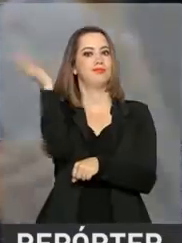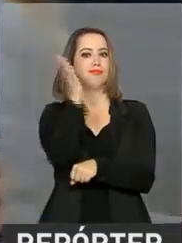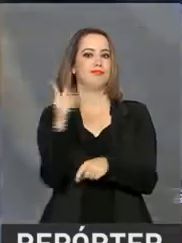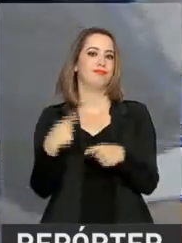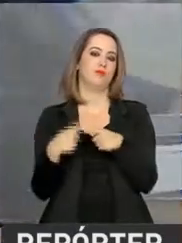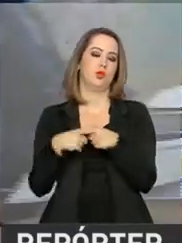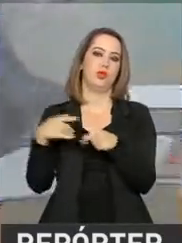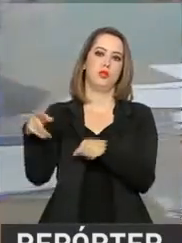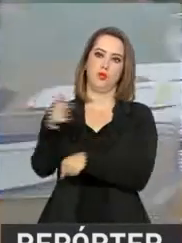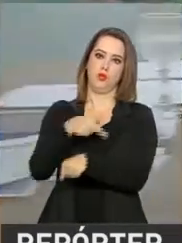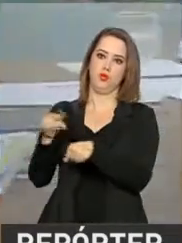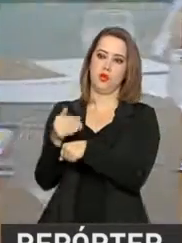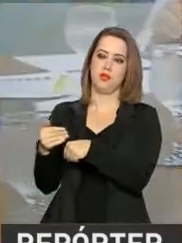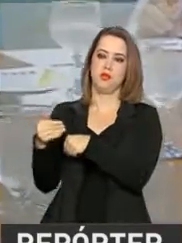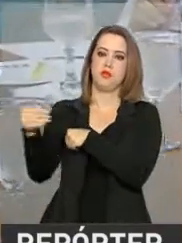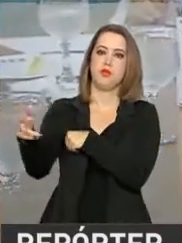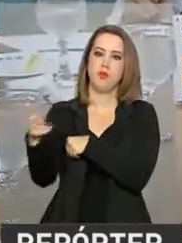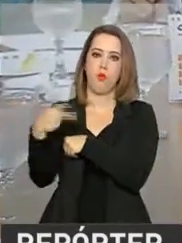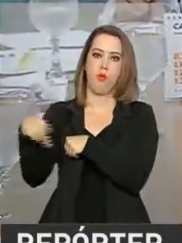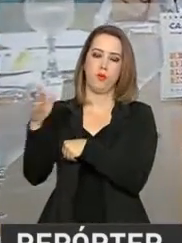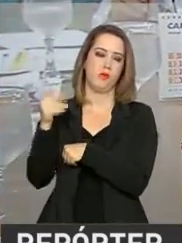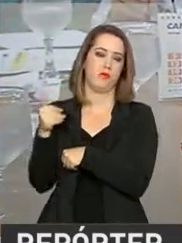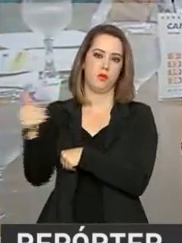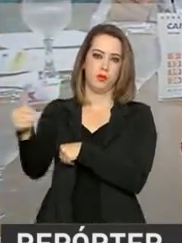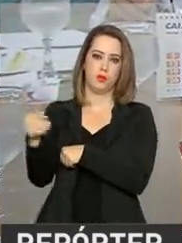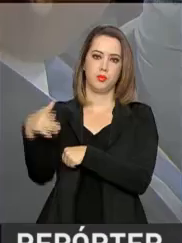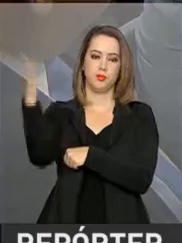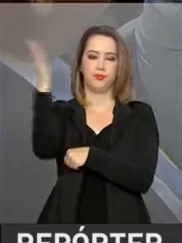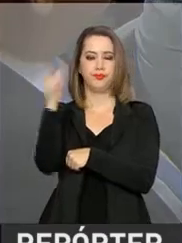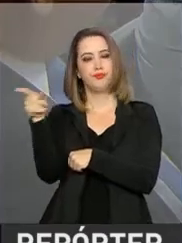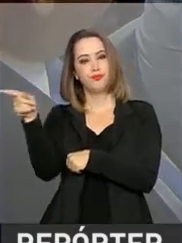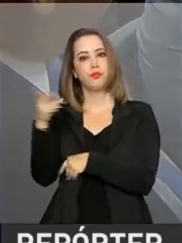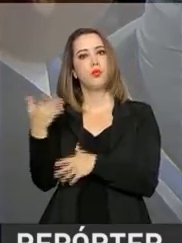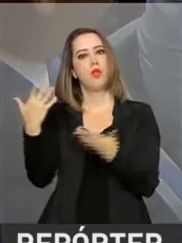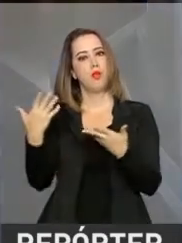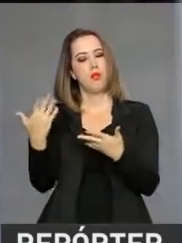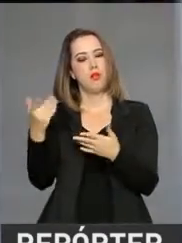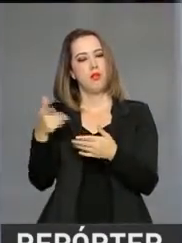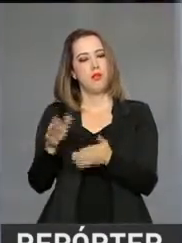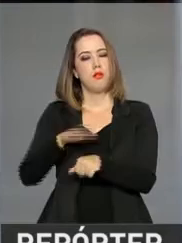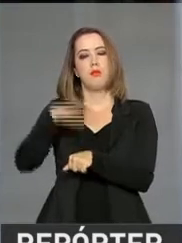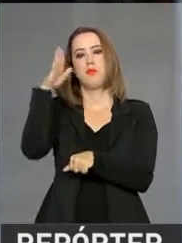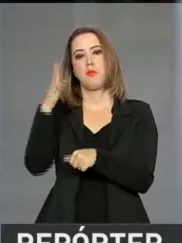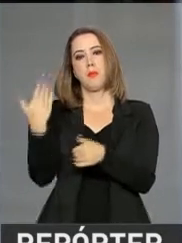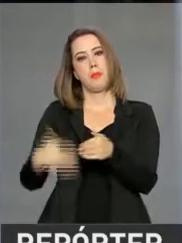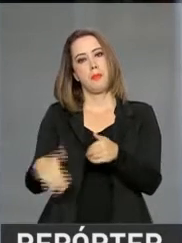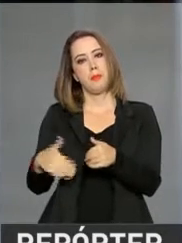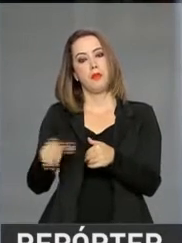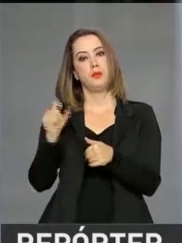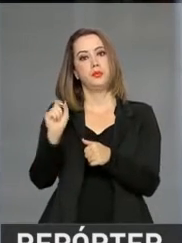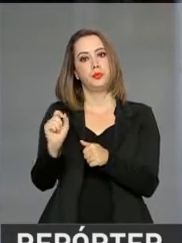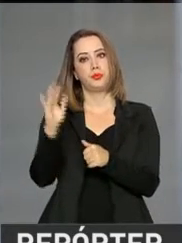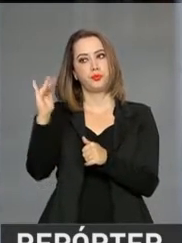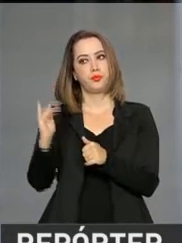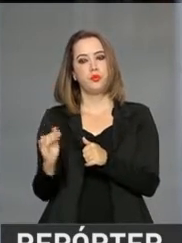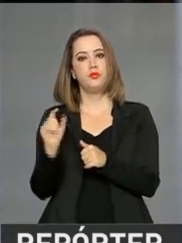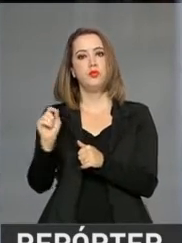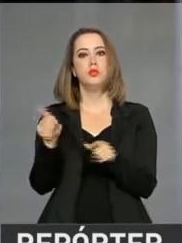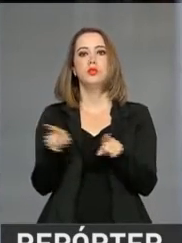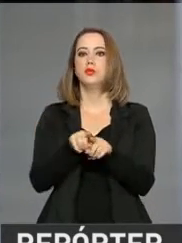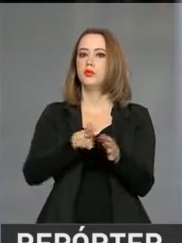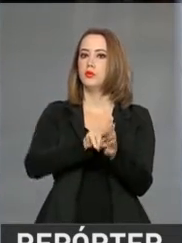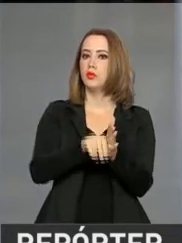outros temas que foram discutidos são por exemplo o código brasileiro de aviação o estatuto dos